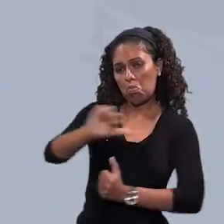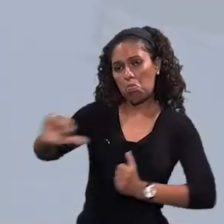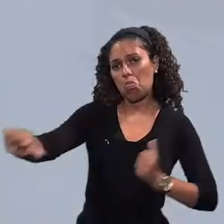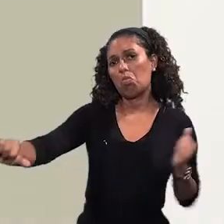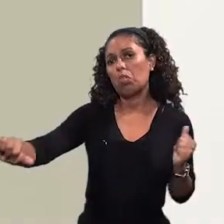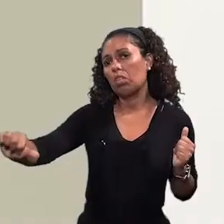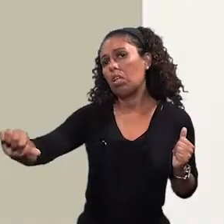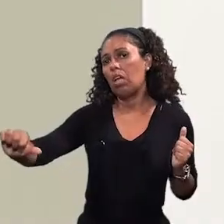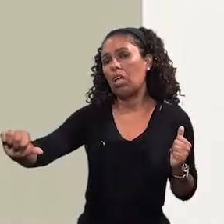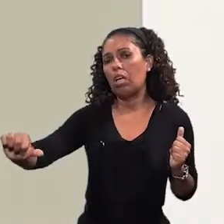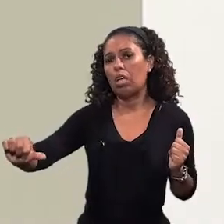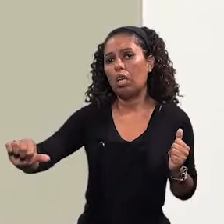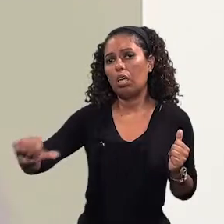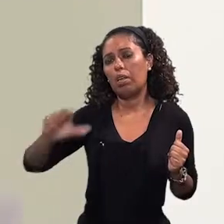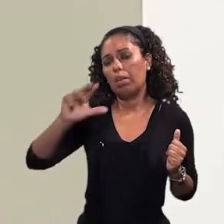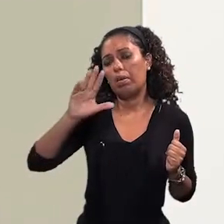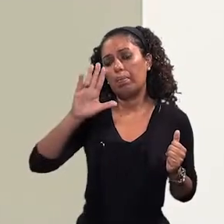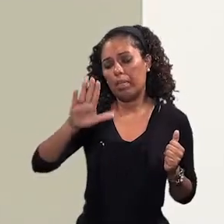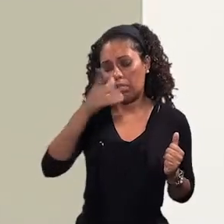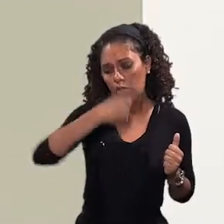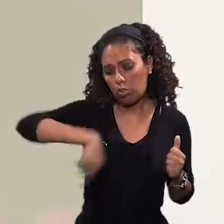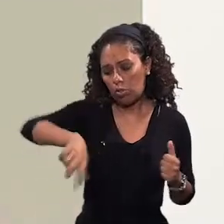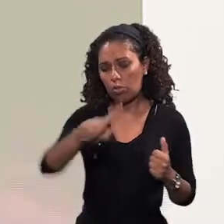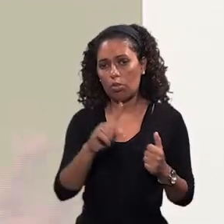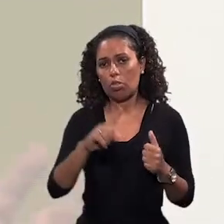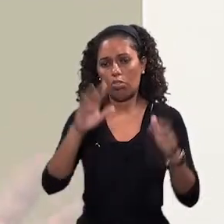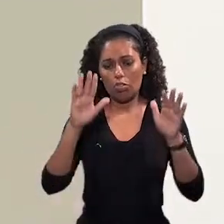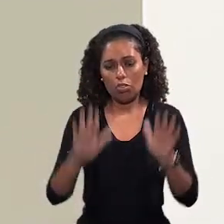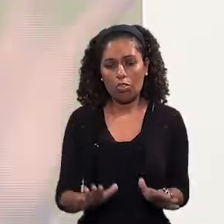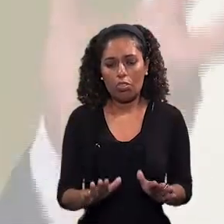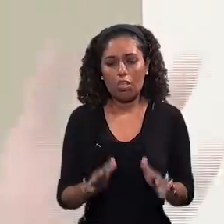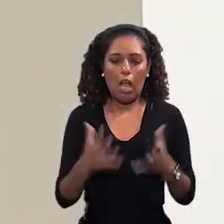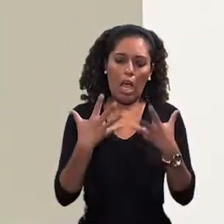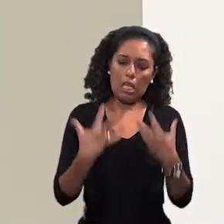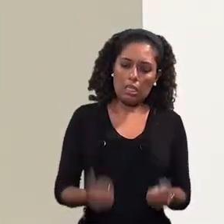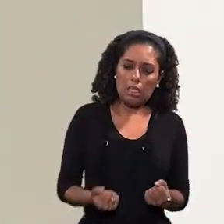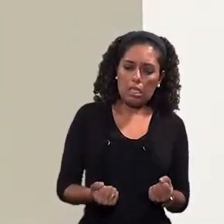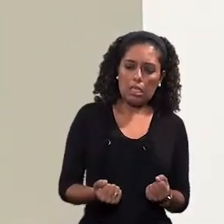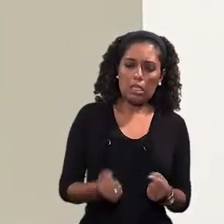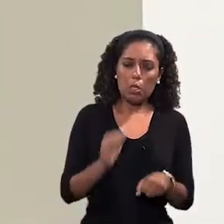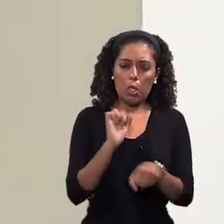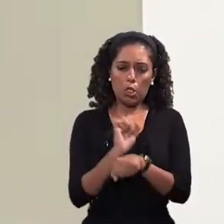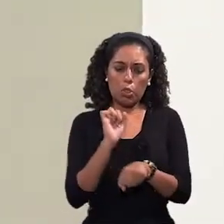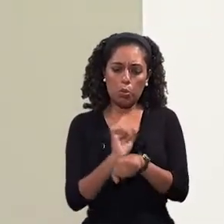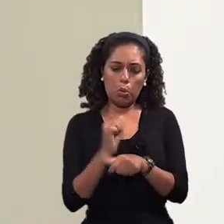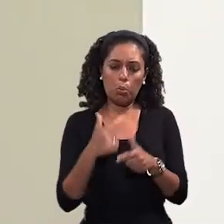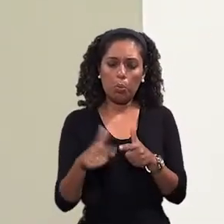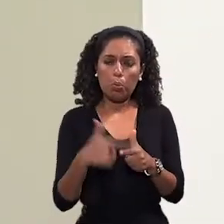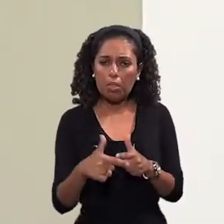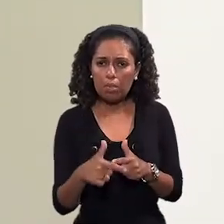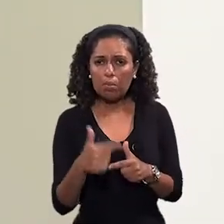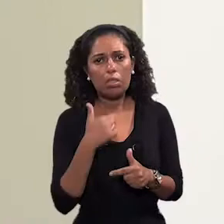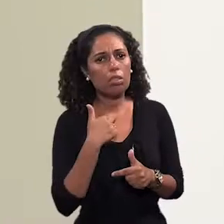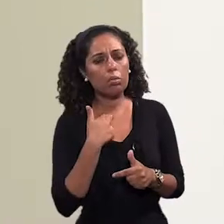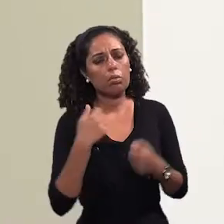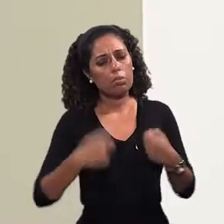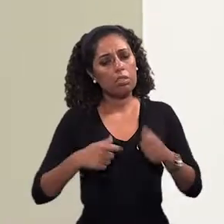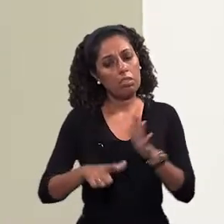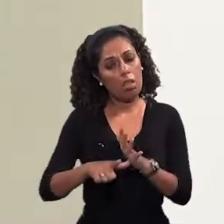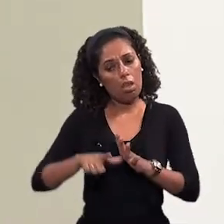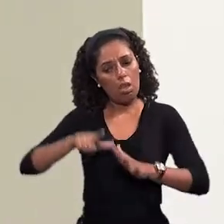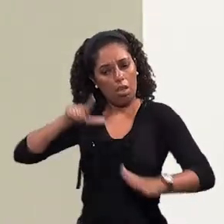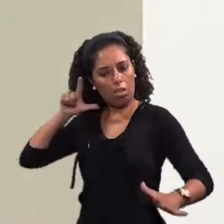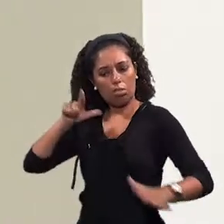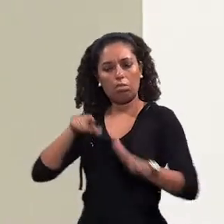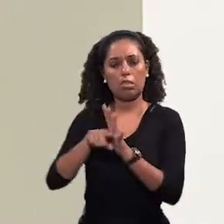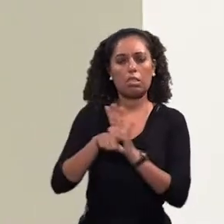grande infelicidade, Isso. obviamente, acontecer, Isso. mas a gente não pode estar disponível para as infelicidades. A gente tem que agir com precaução e sempre se